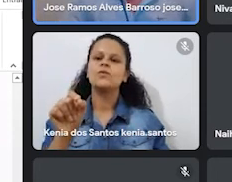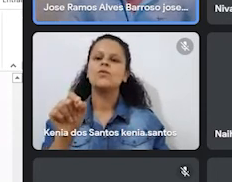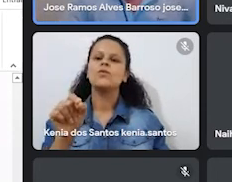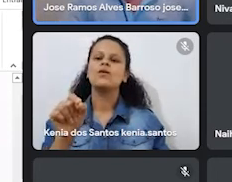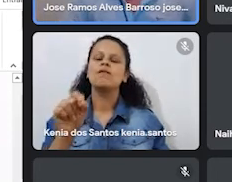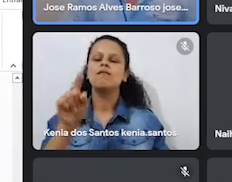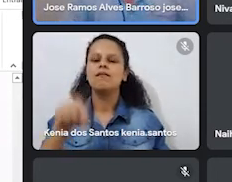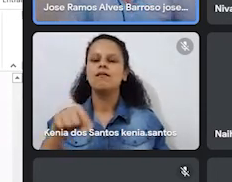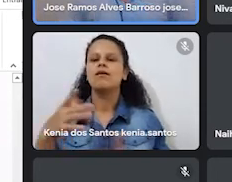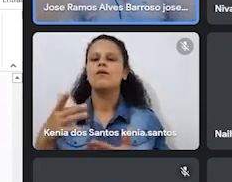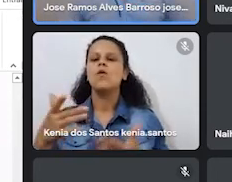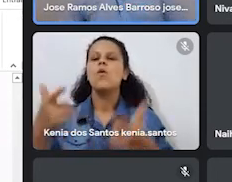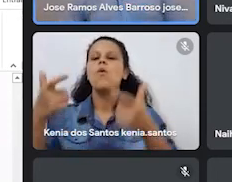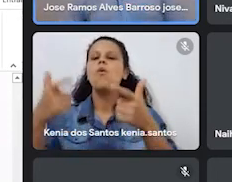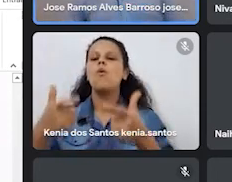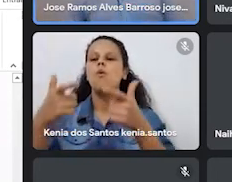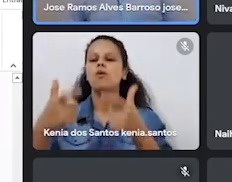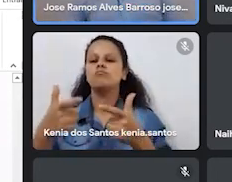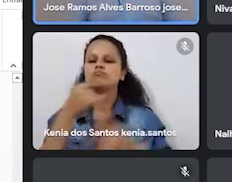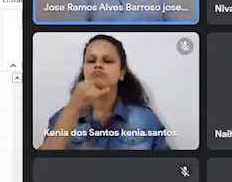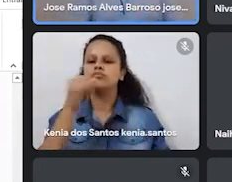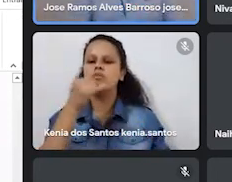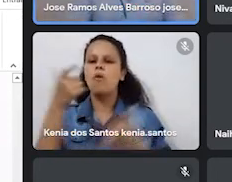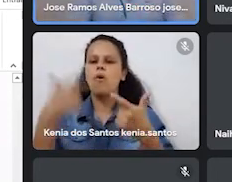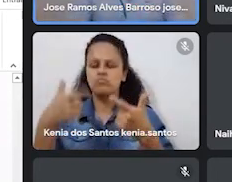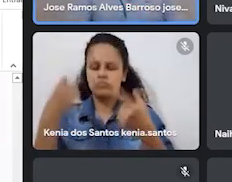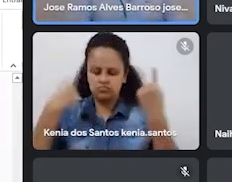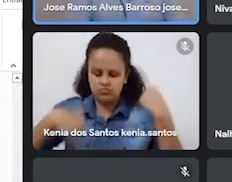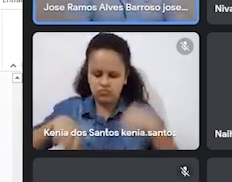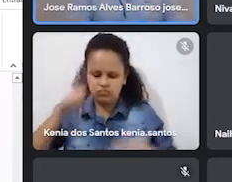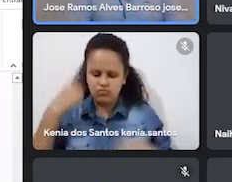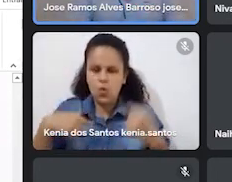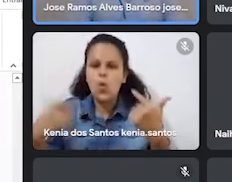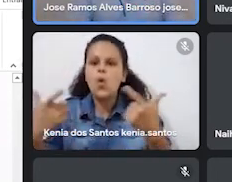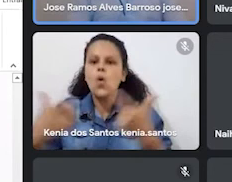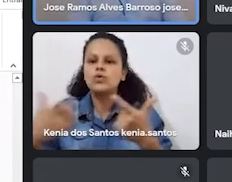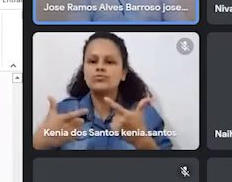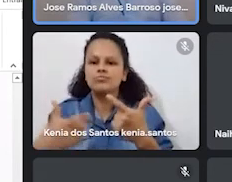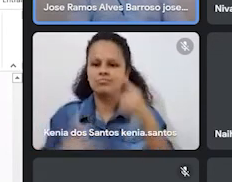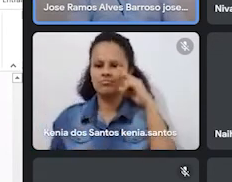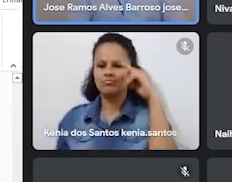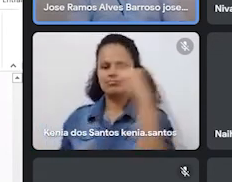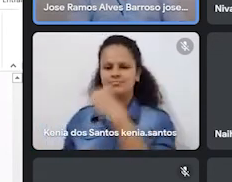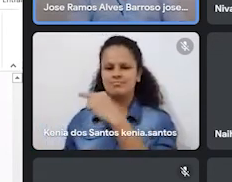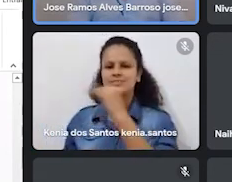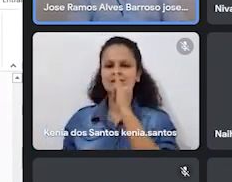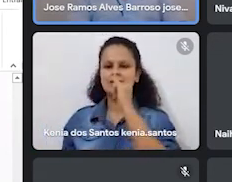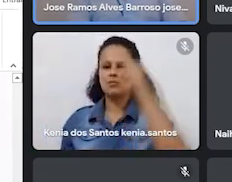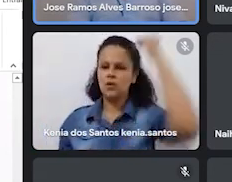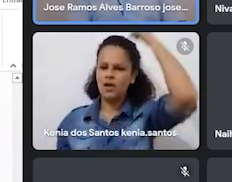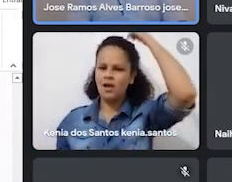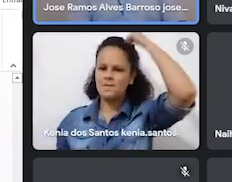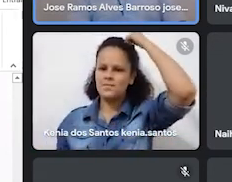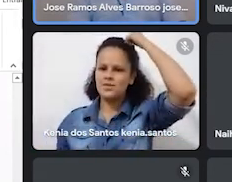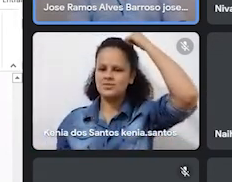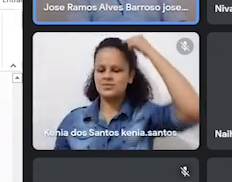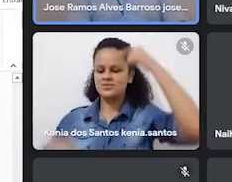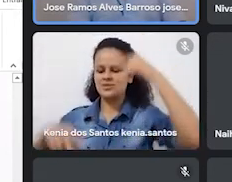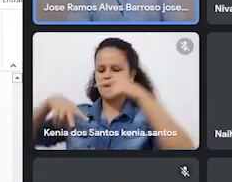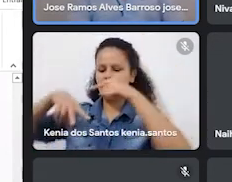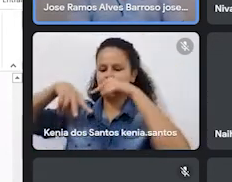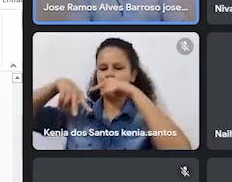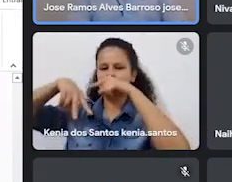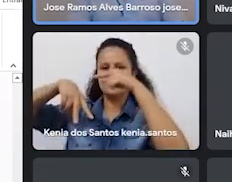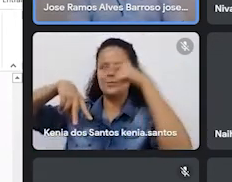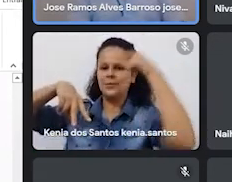vai passar a corrente. Olha aqui, ó. Se fecha na cabeça aos pés, ó por onde que